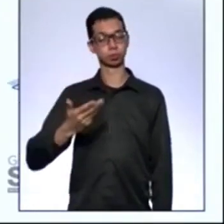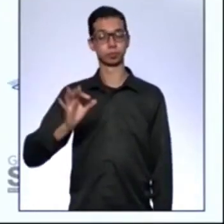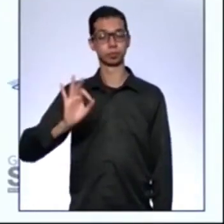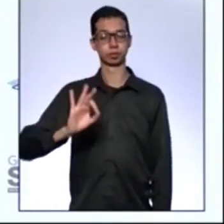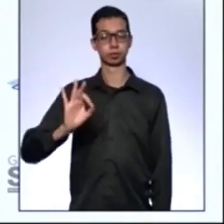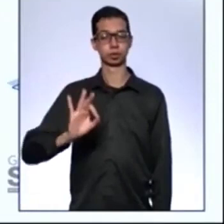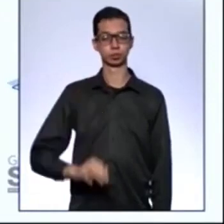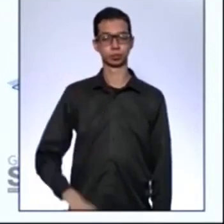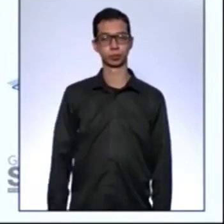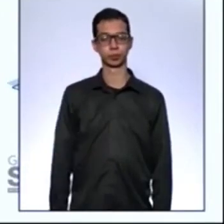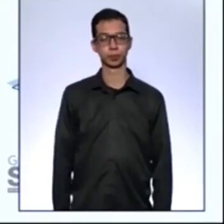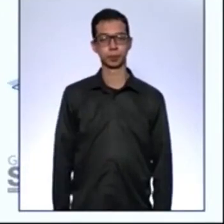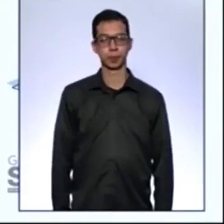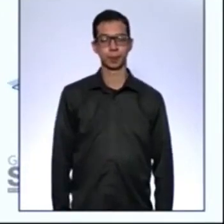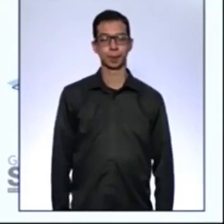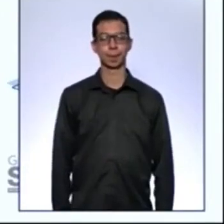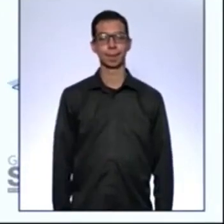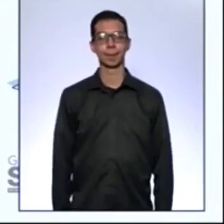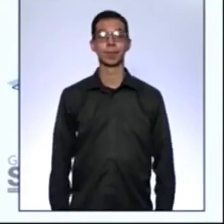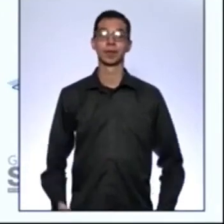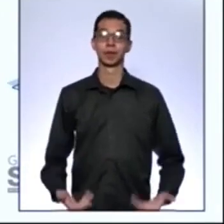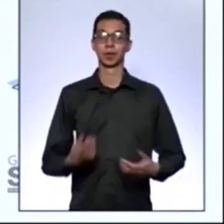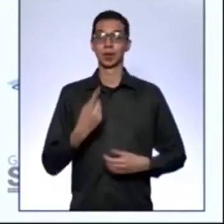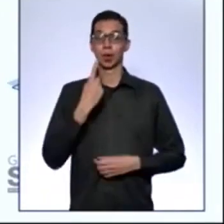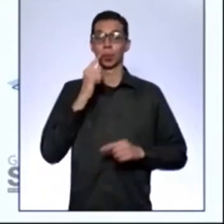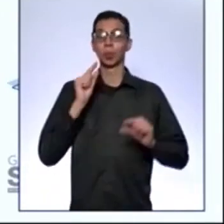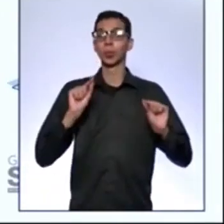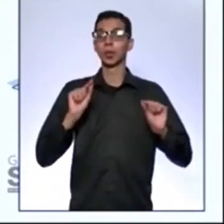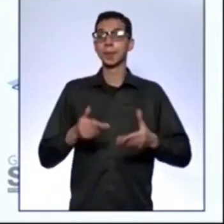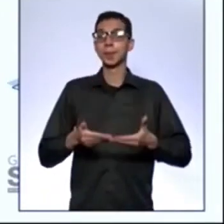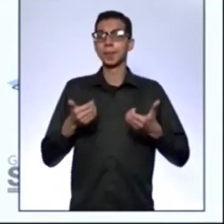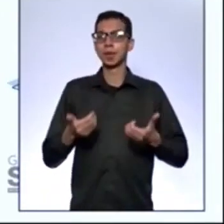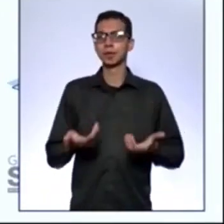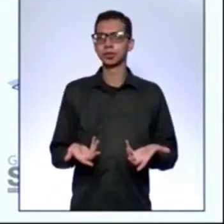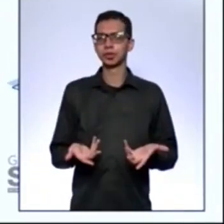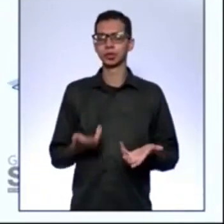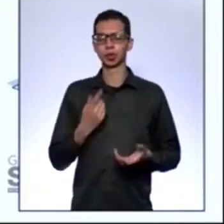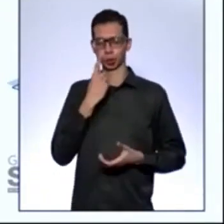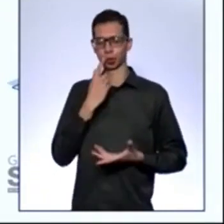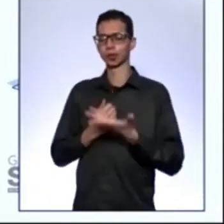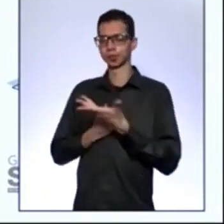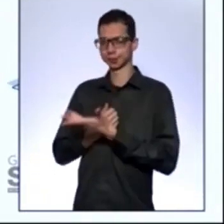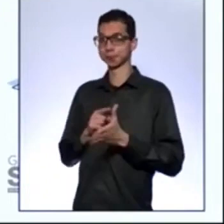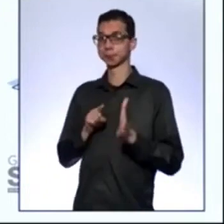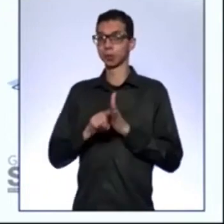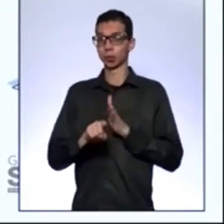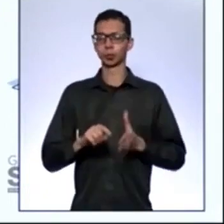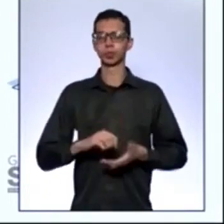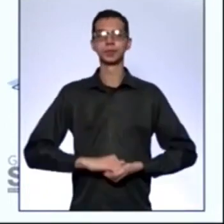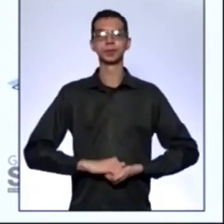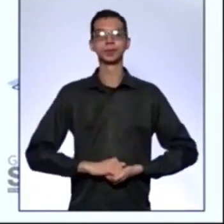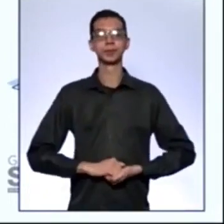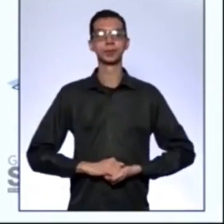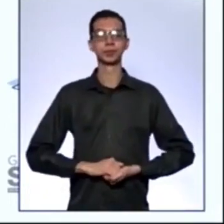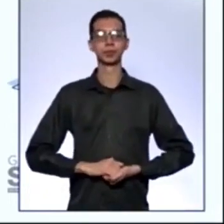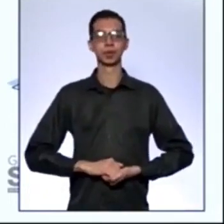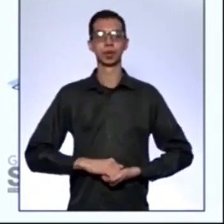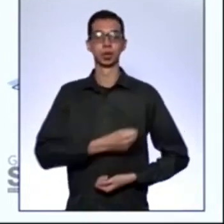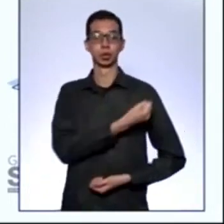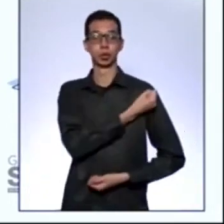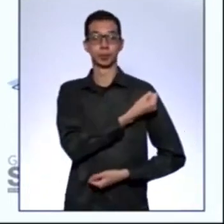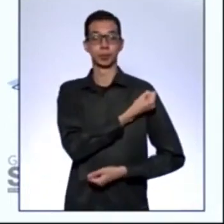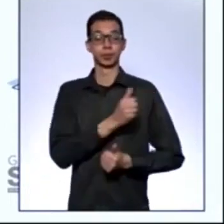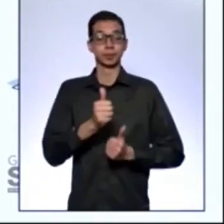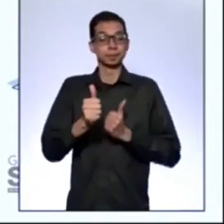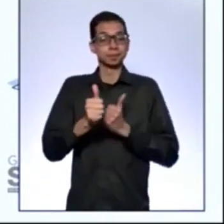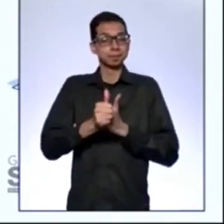total o que dá parcial eu fiquei que ele pede observa a pergunta na questão o número que mais se